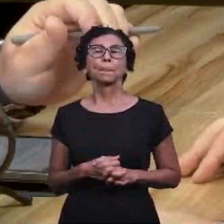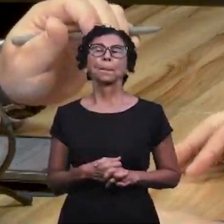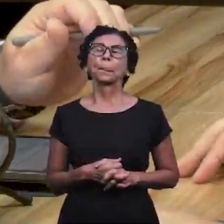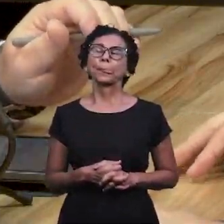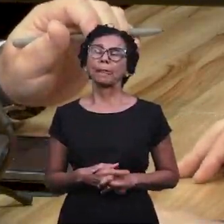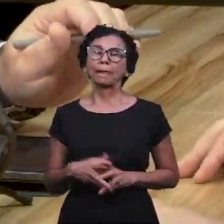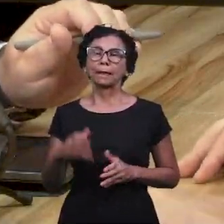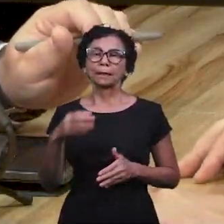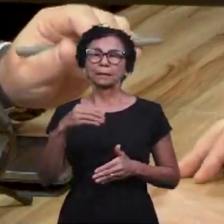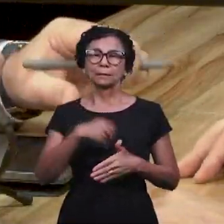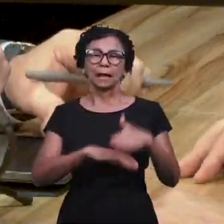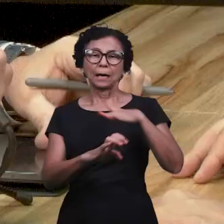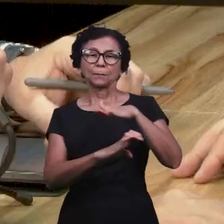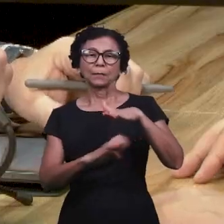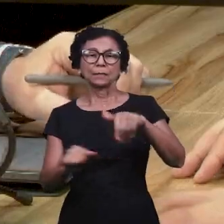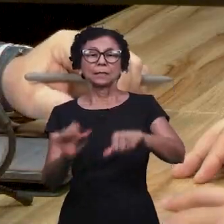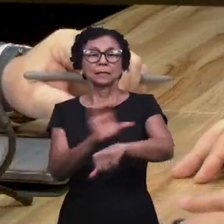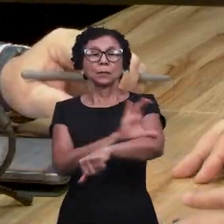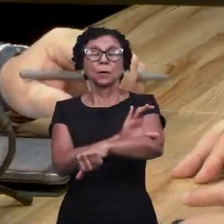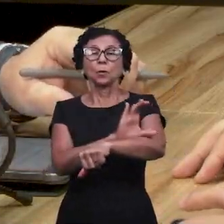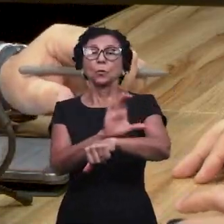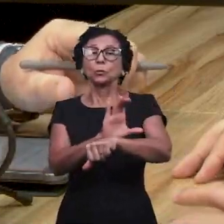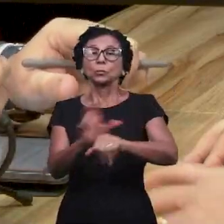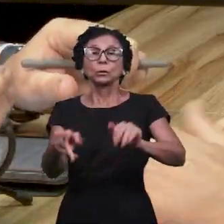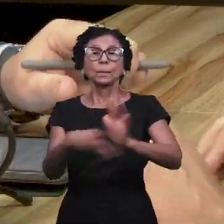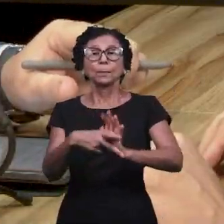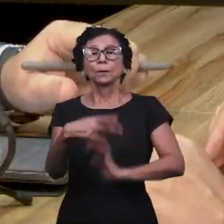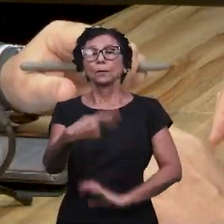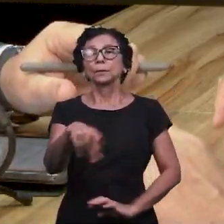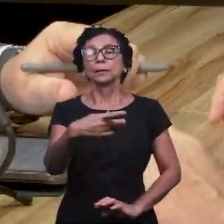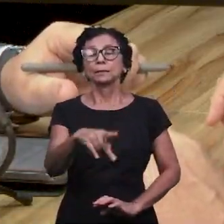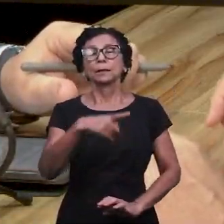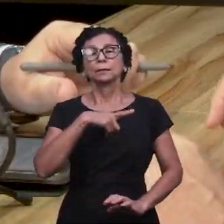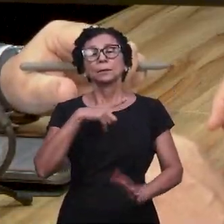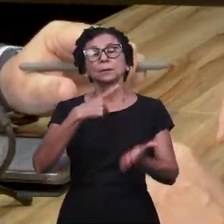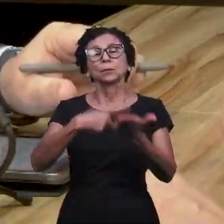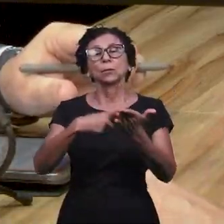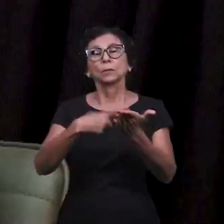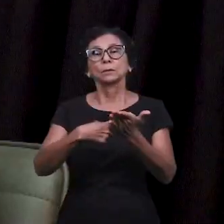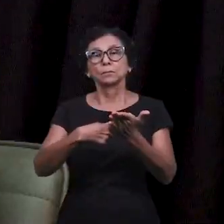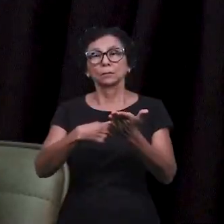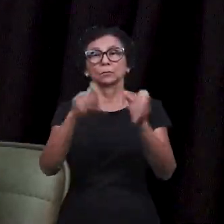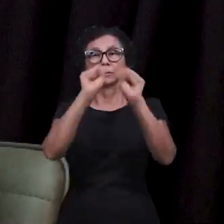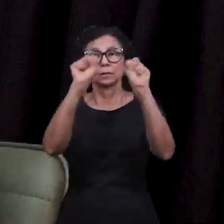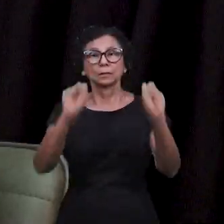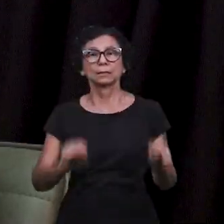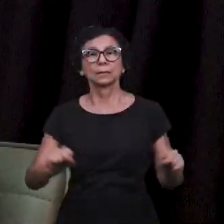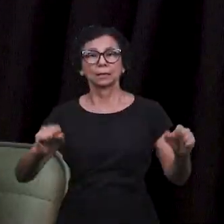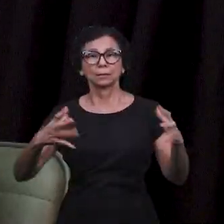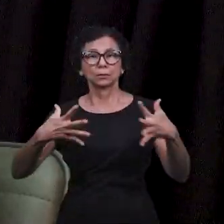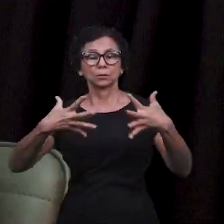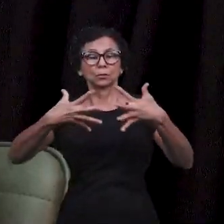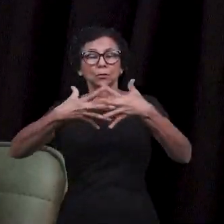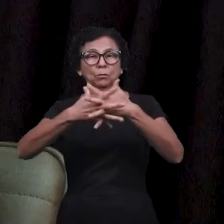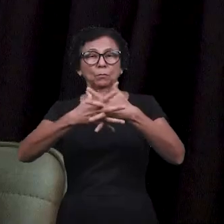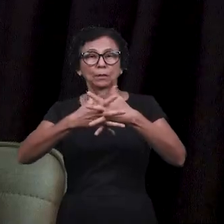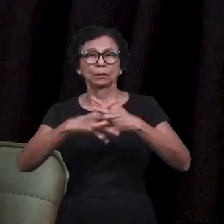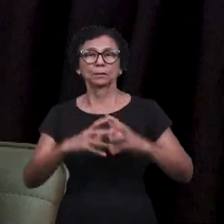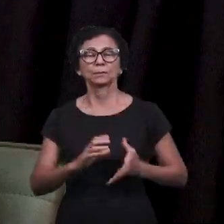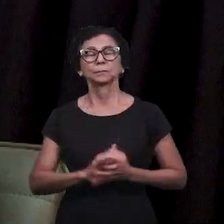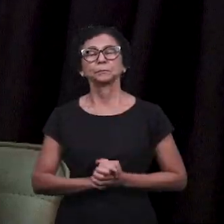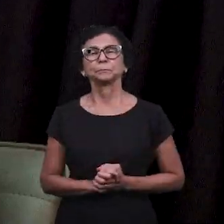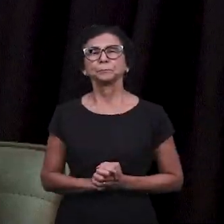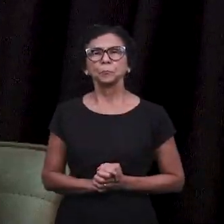daquela empresa para que haja efetividade no programa de compliance. Seria isso, doutor Rafael? Exatamente. A cultura,